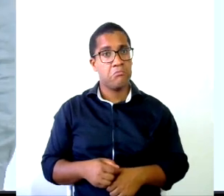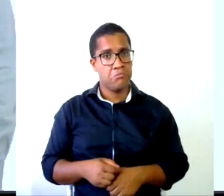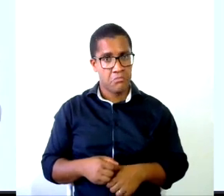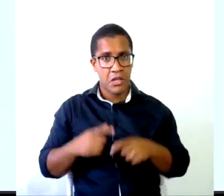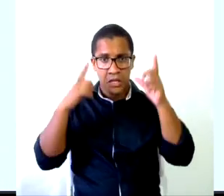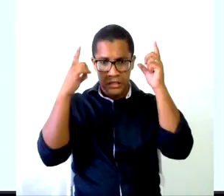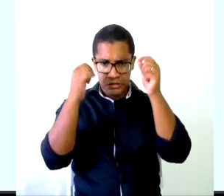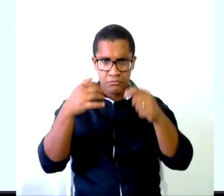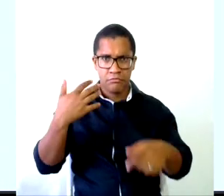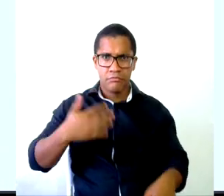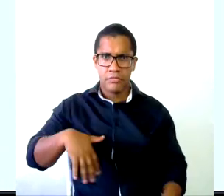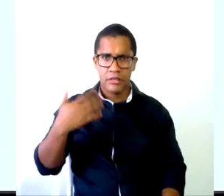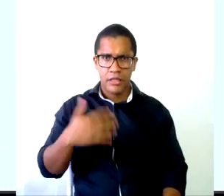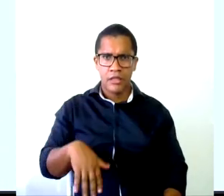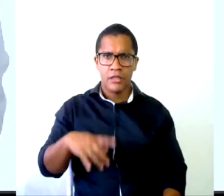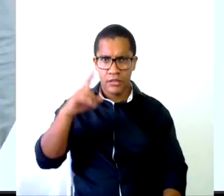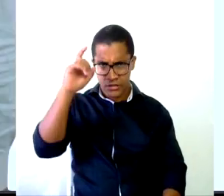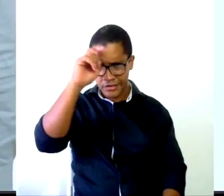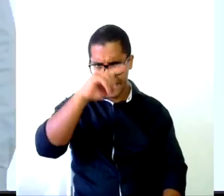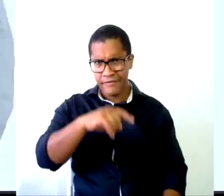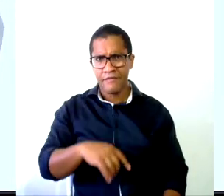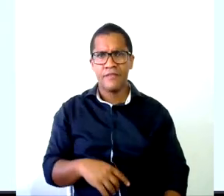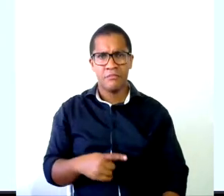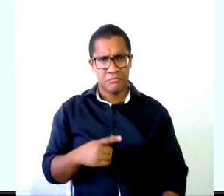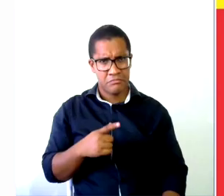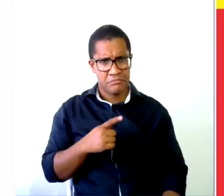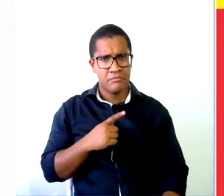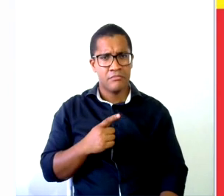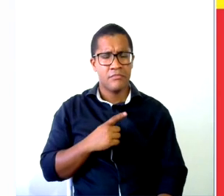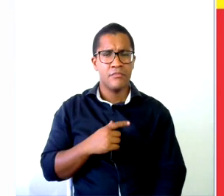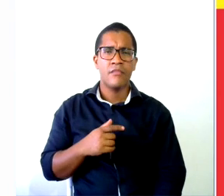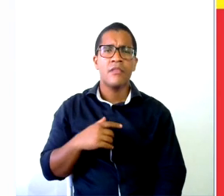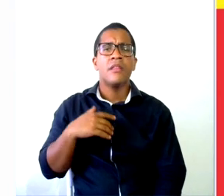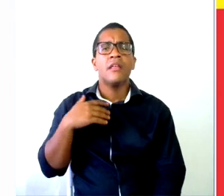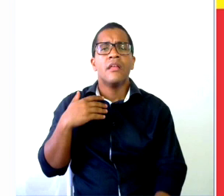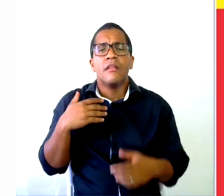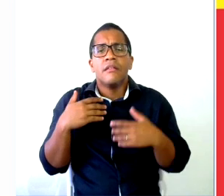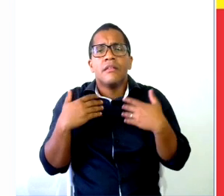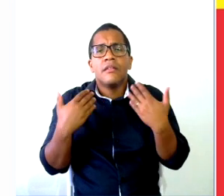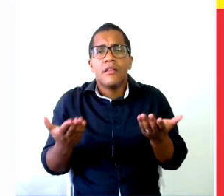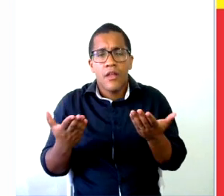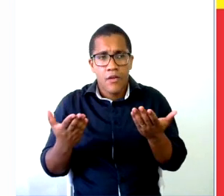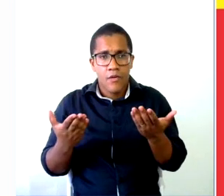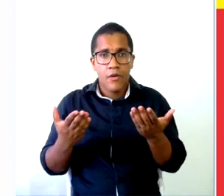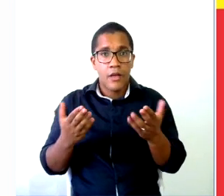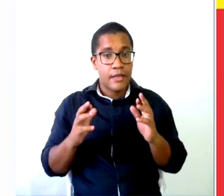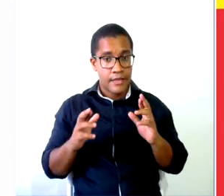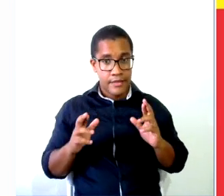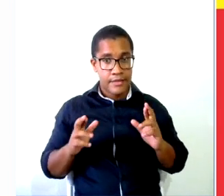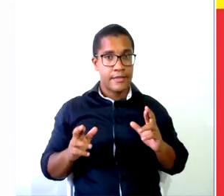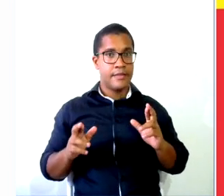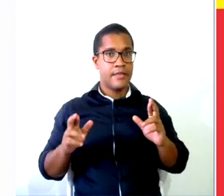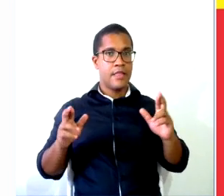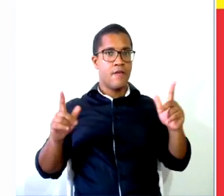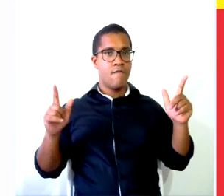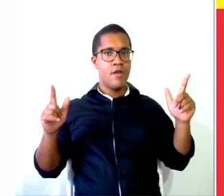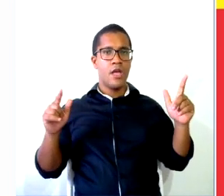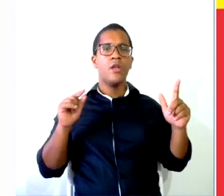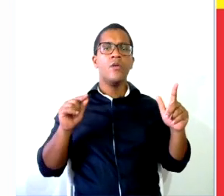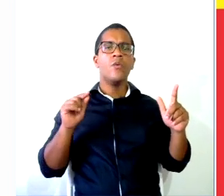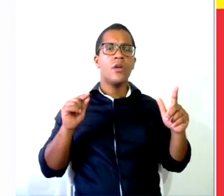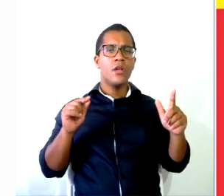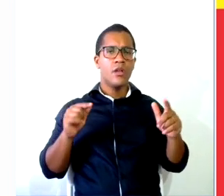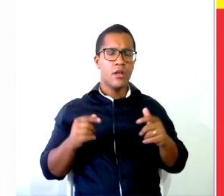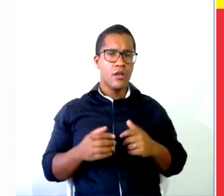aí no mundo grego, hein? Então, como você está percebendo aí, né? Então, ao contrário, meus